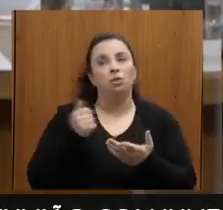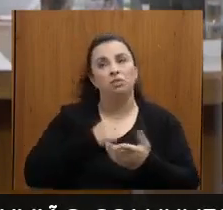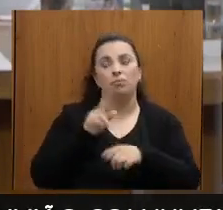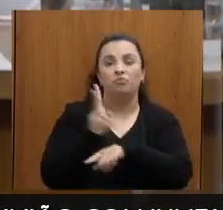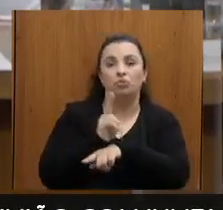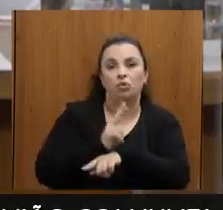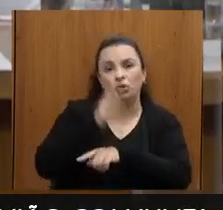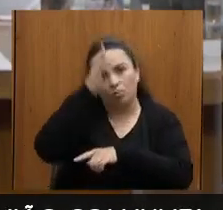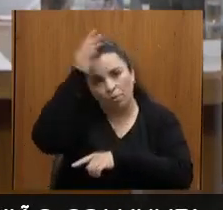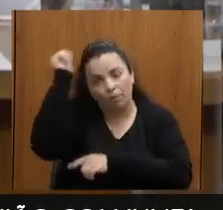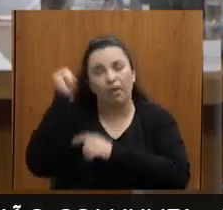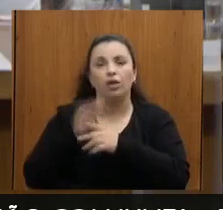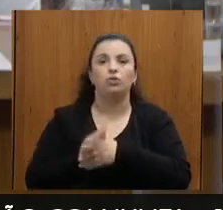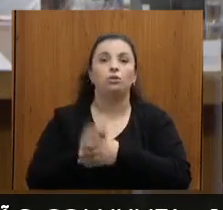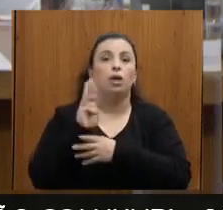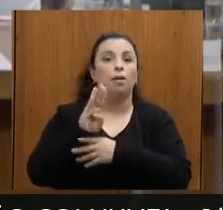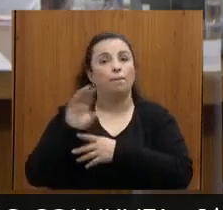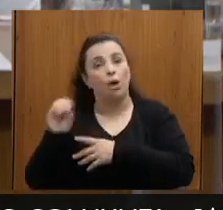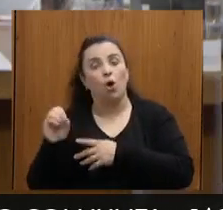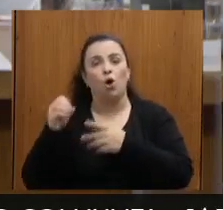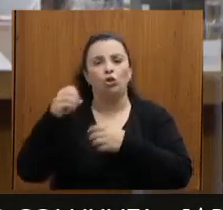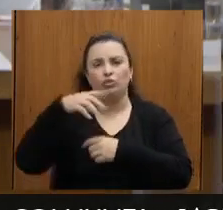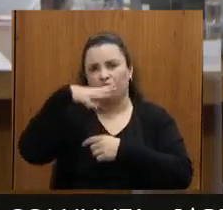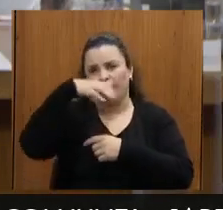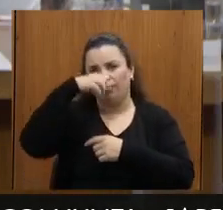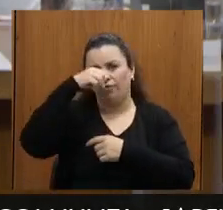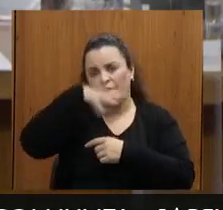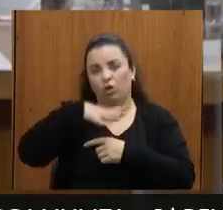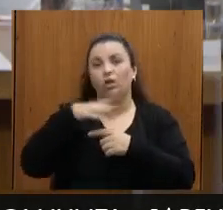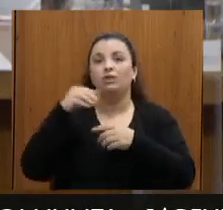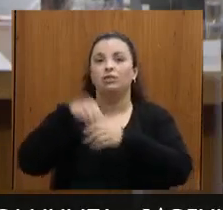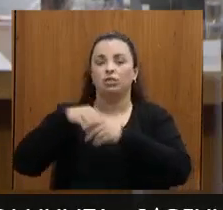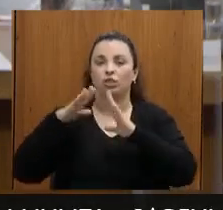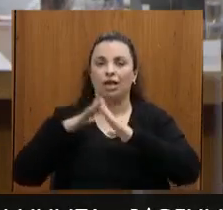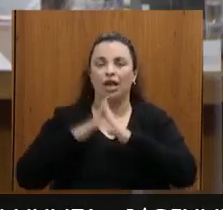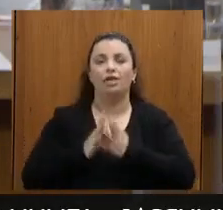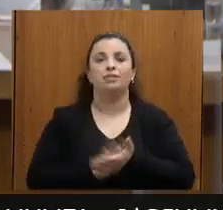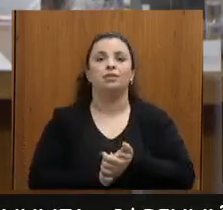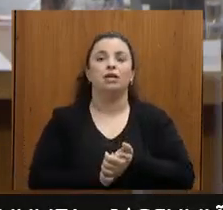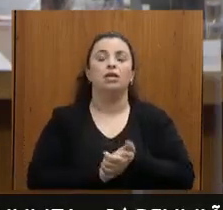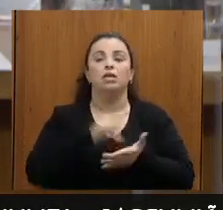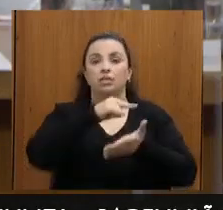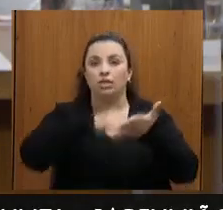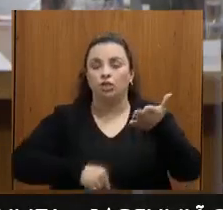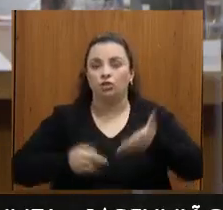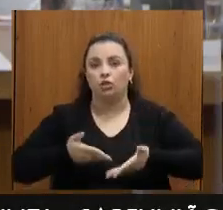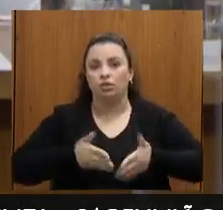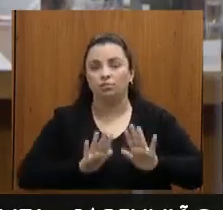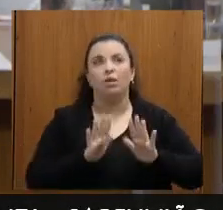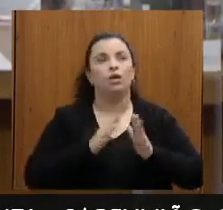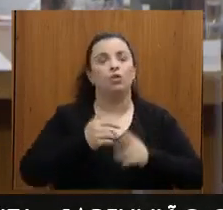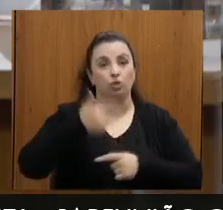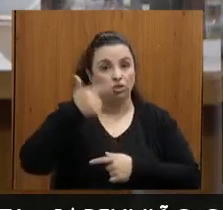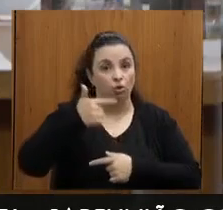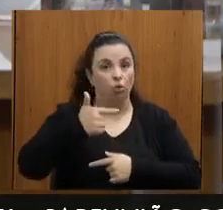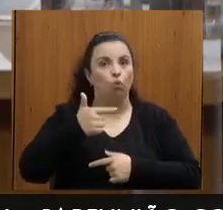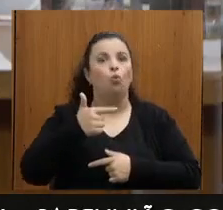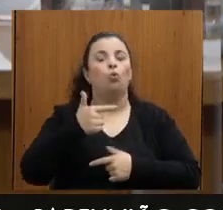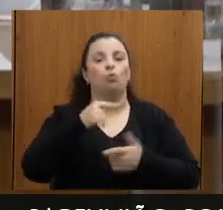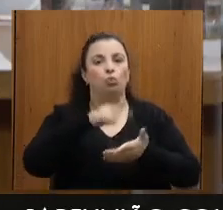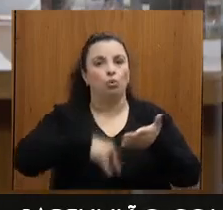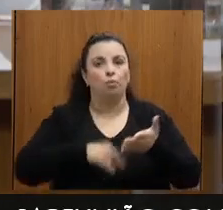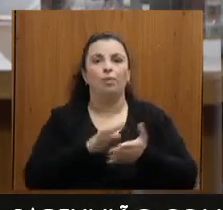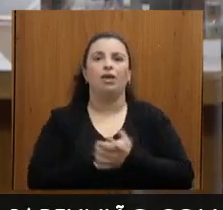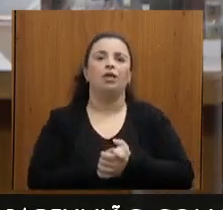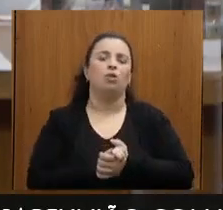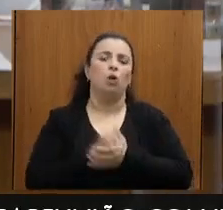boletim de ocorrência de violência doméstica, emissão da segunda via de certidão de nascimento, casamento e óbito, o cadastro de ocorrências